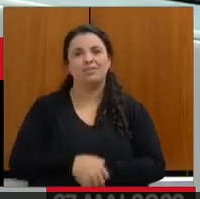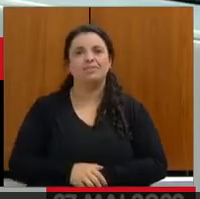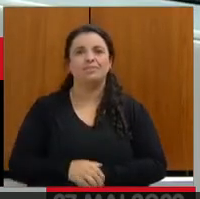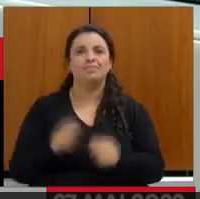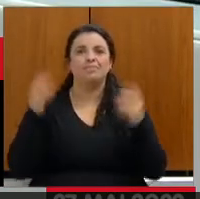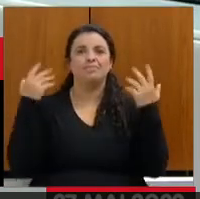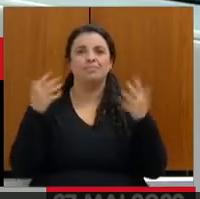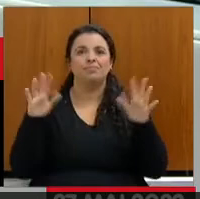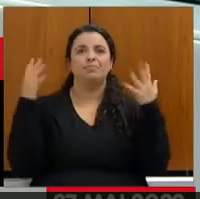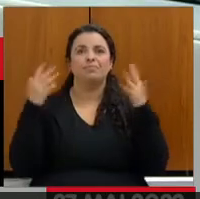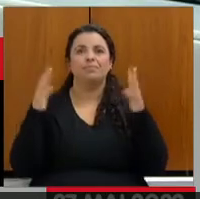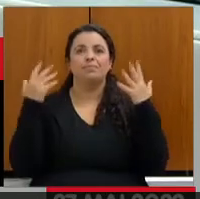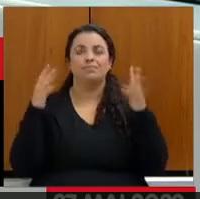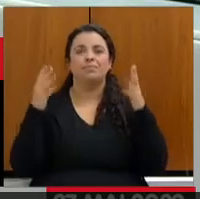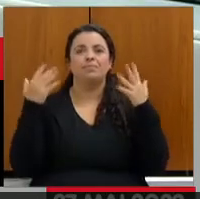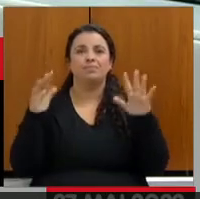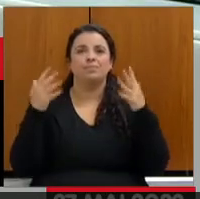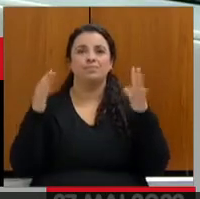oi oi gente